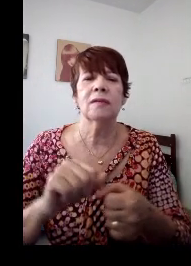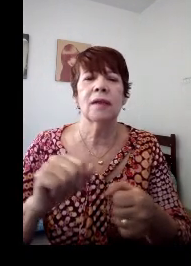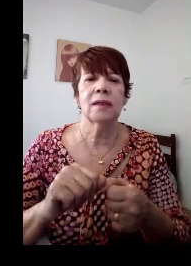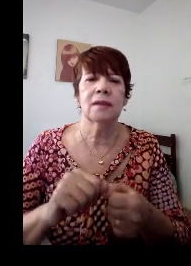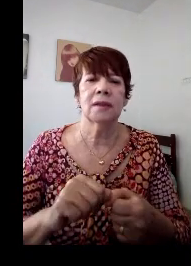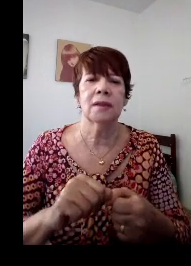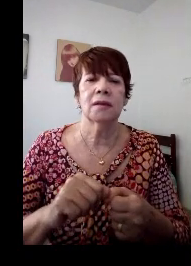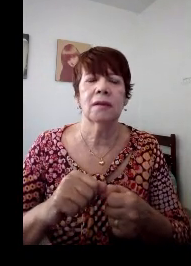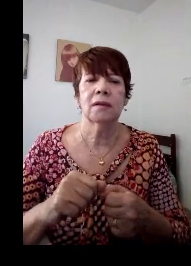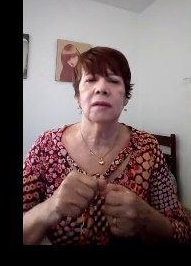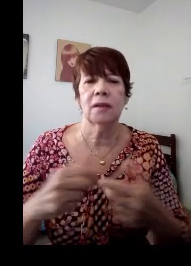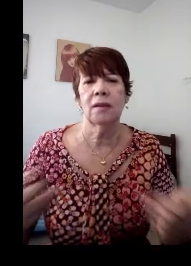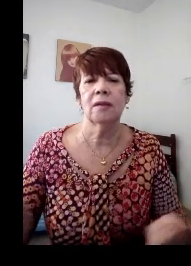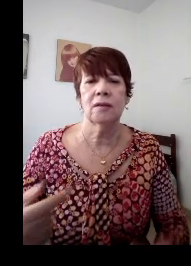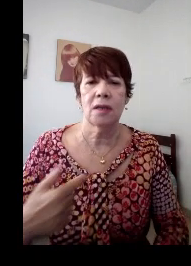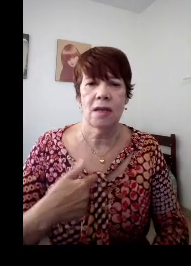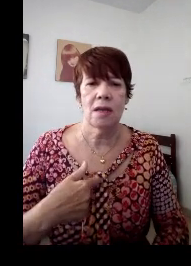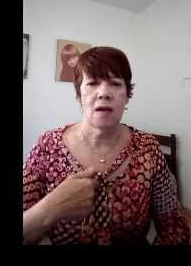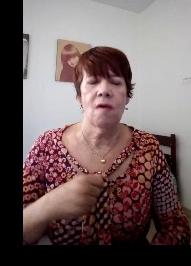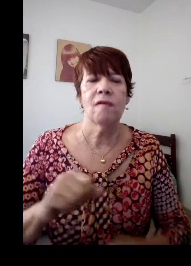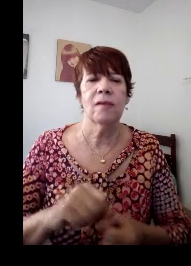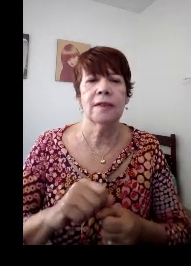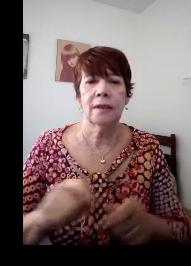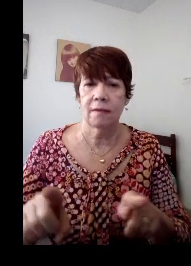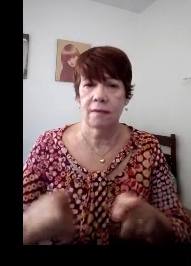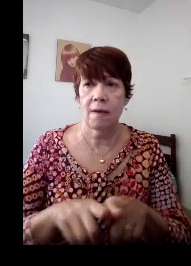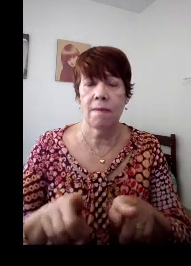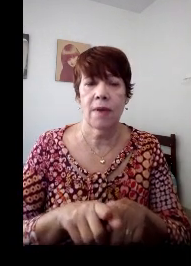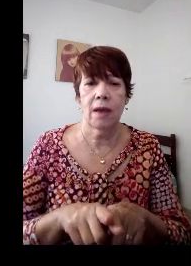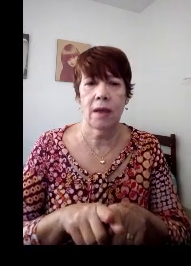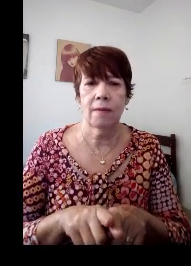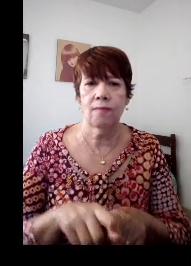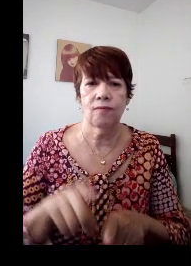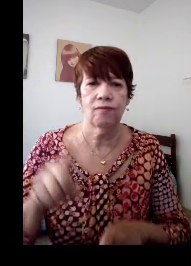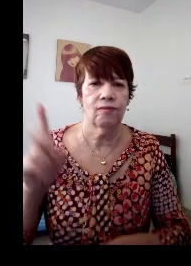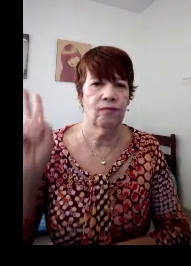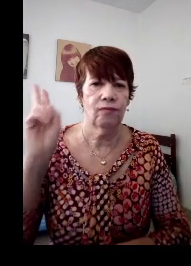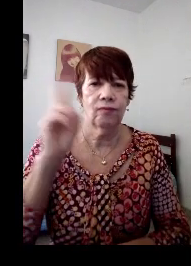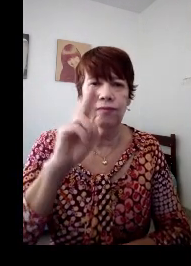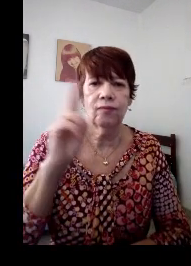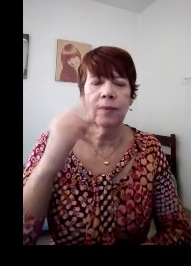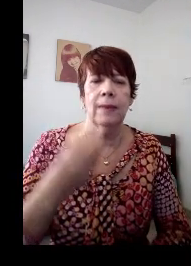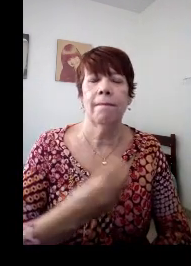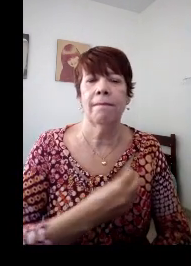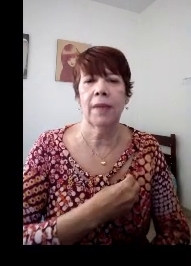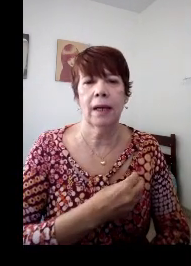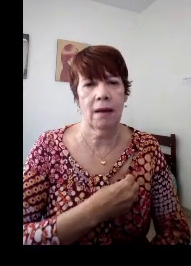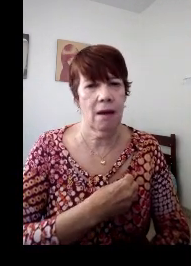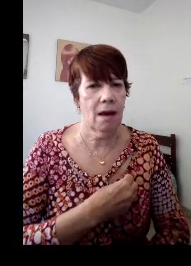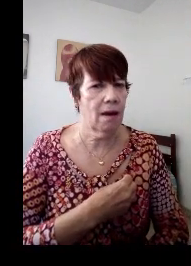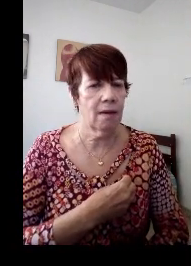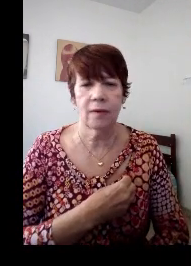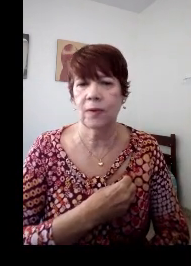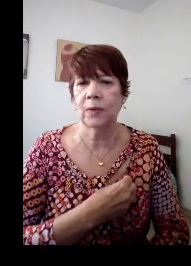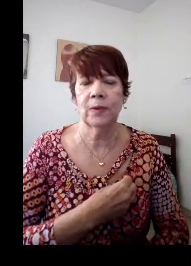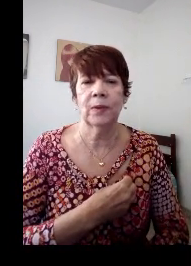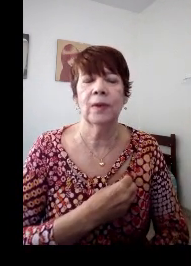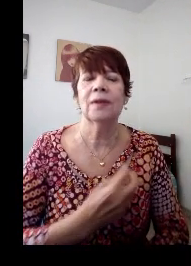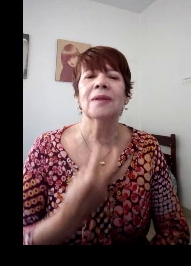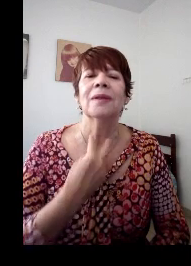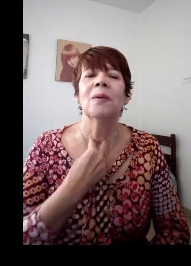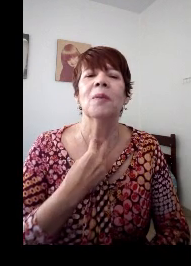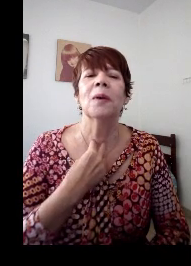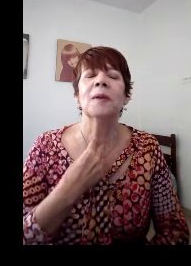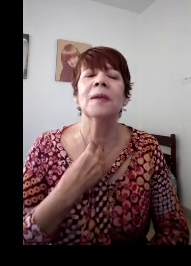e, todos fazem, as pessoas falam a si mesmo, as pessoas pensam a si